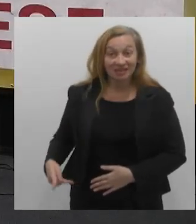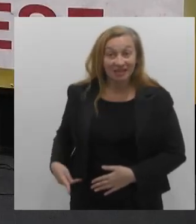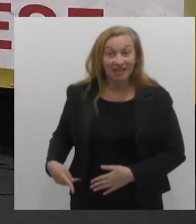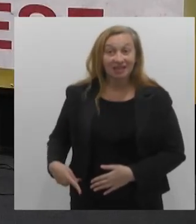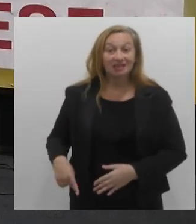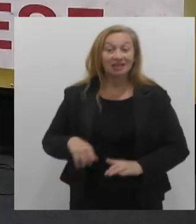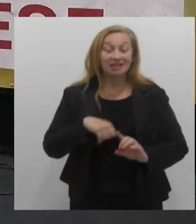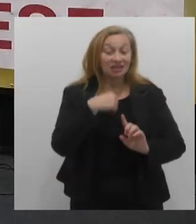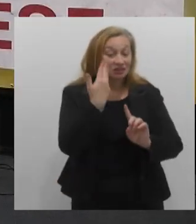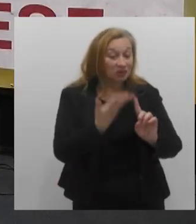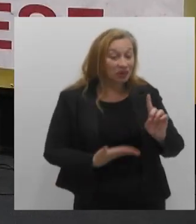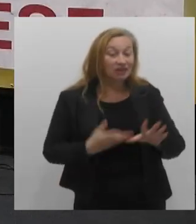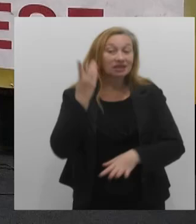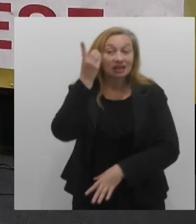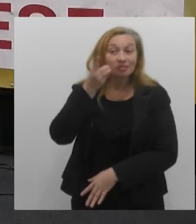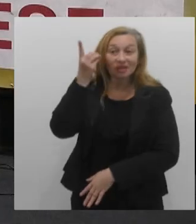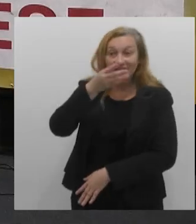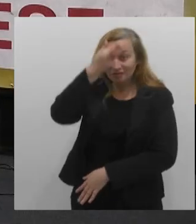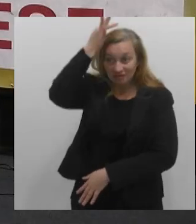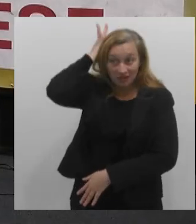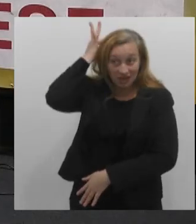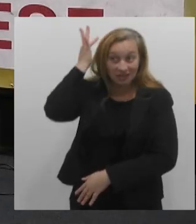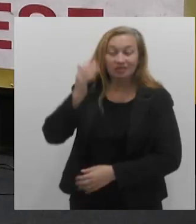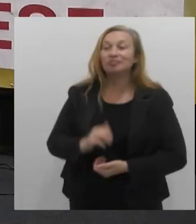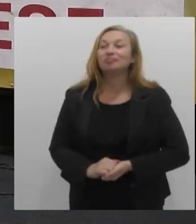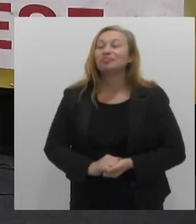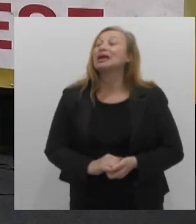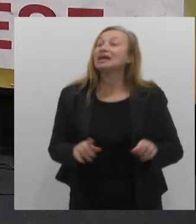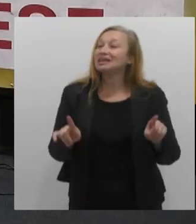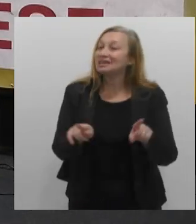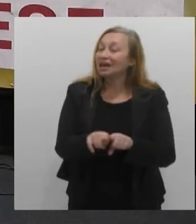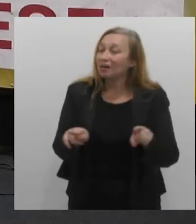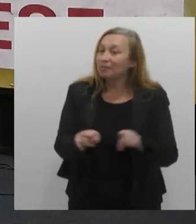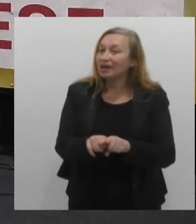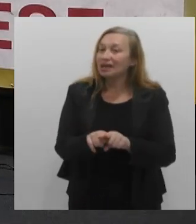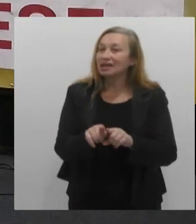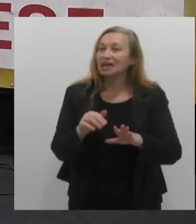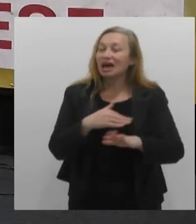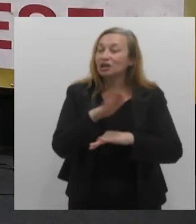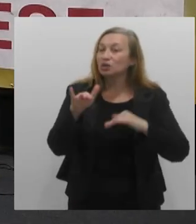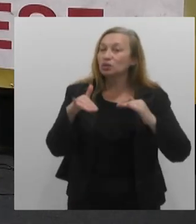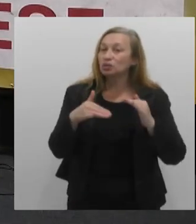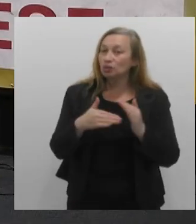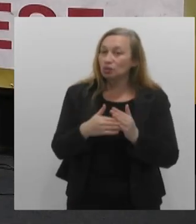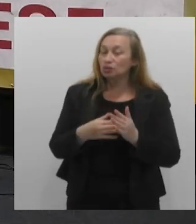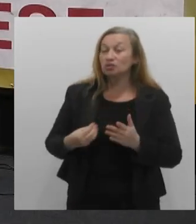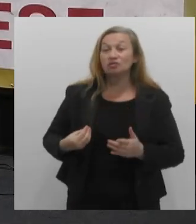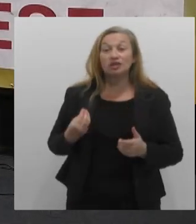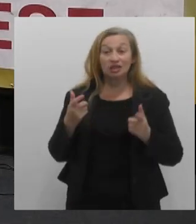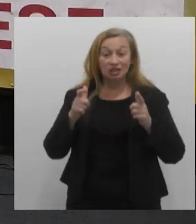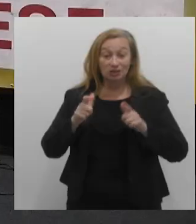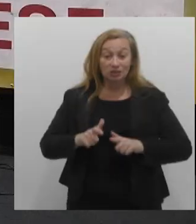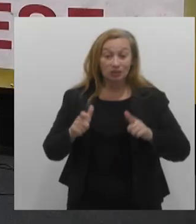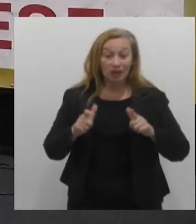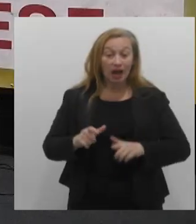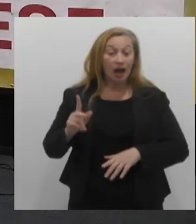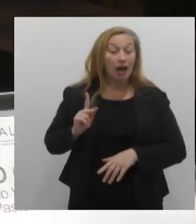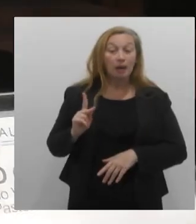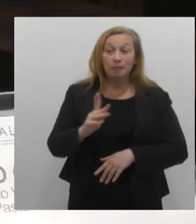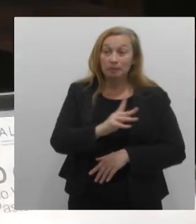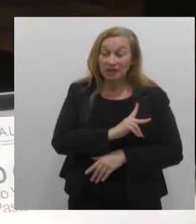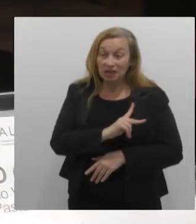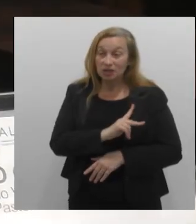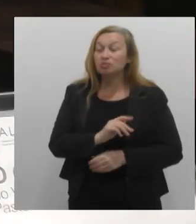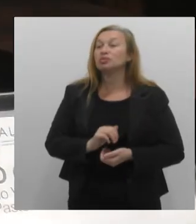sessão solene, o deputado Fred Pacheco, e também às autoridades civis que se fazem aqui